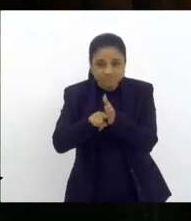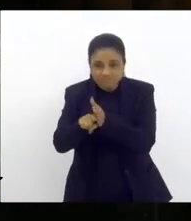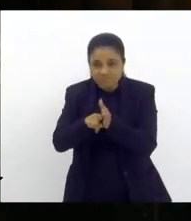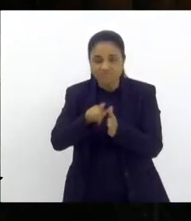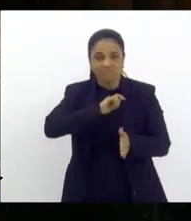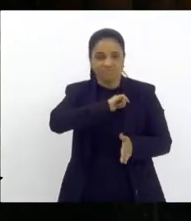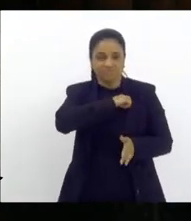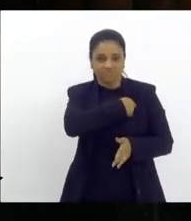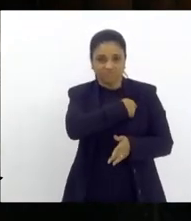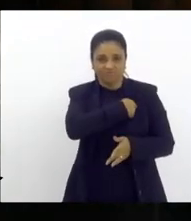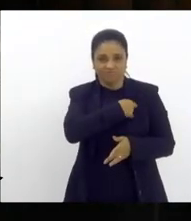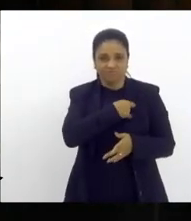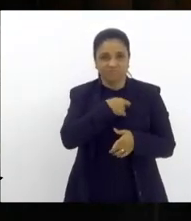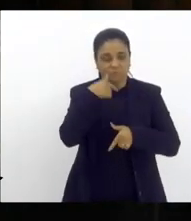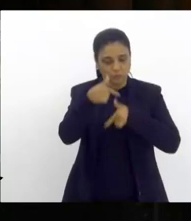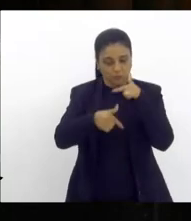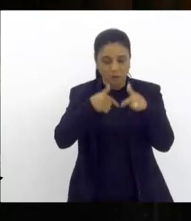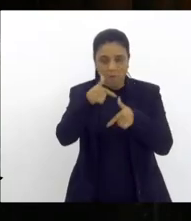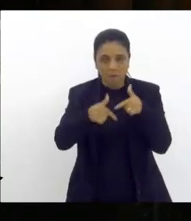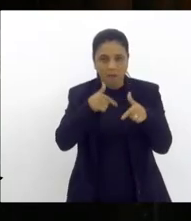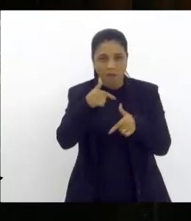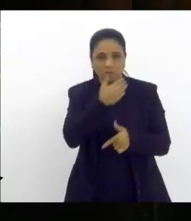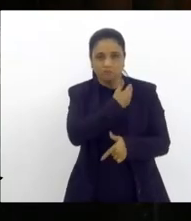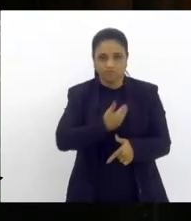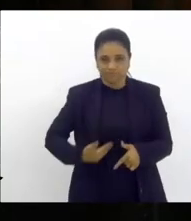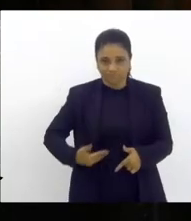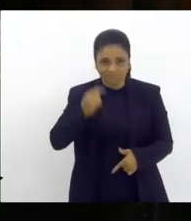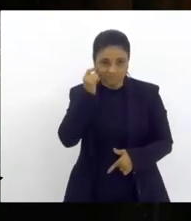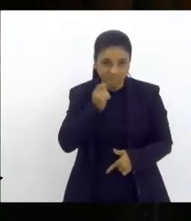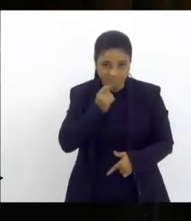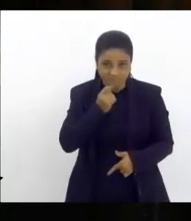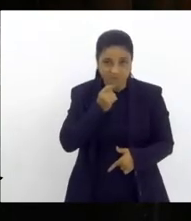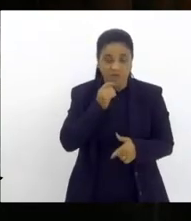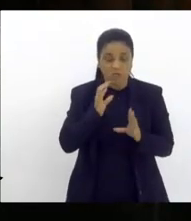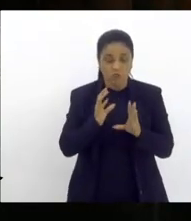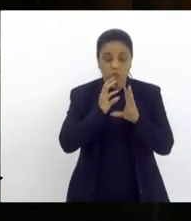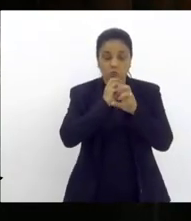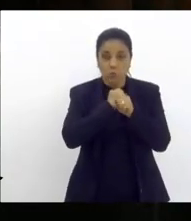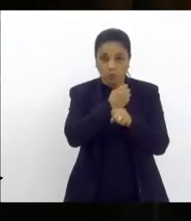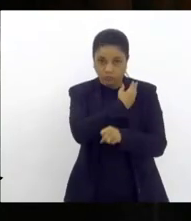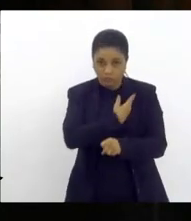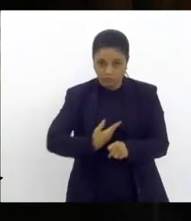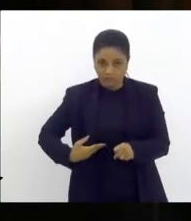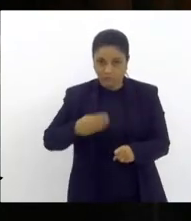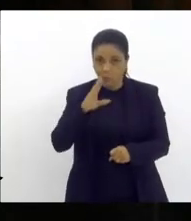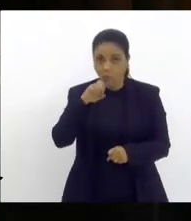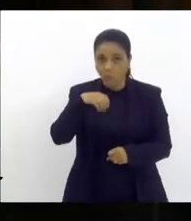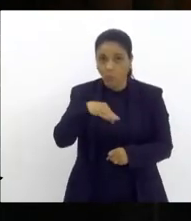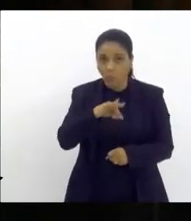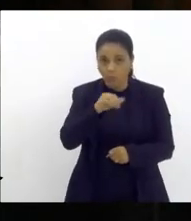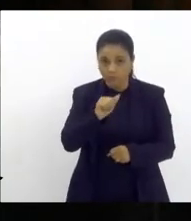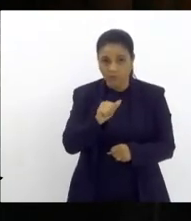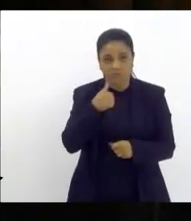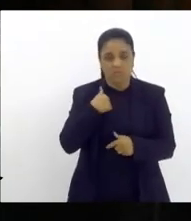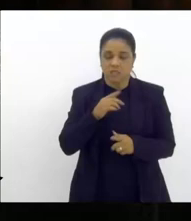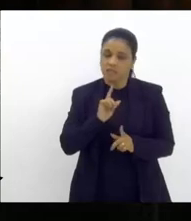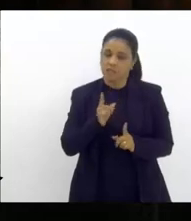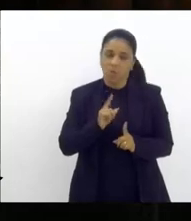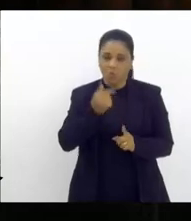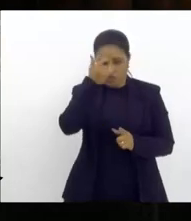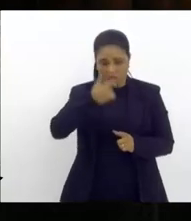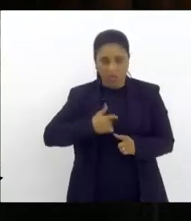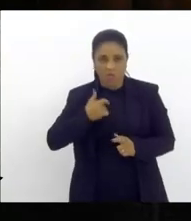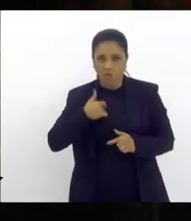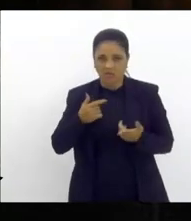o governador é fiscalizar as contas públicas e não ser linha auxiliar para fazer